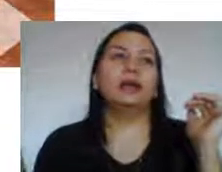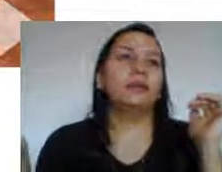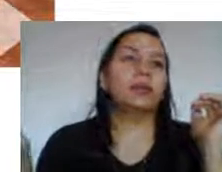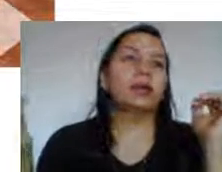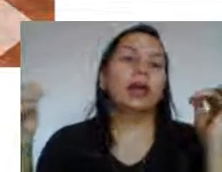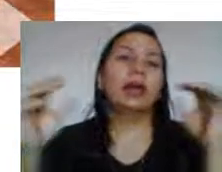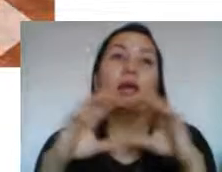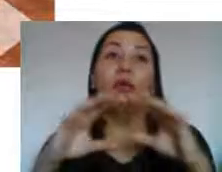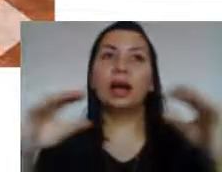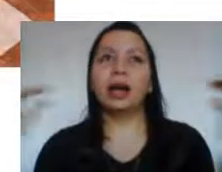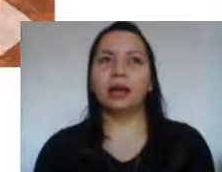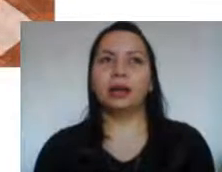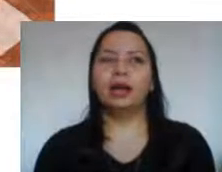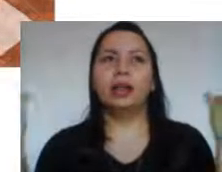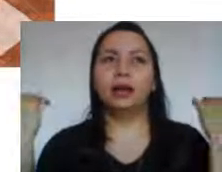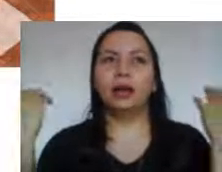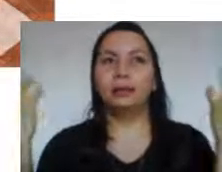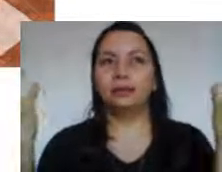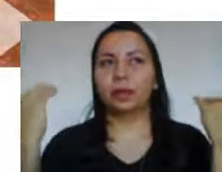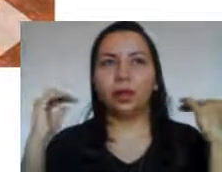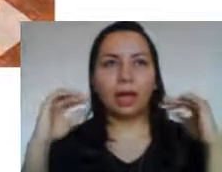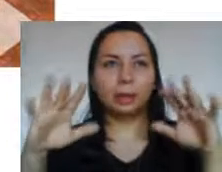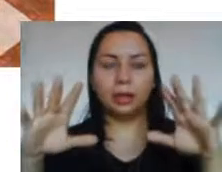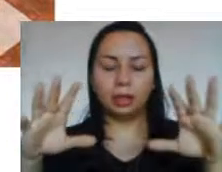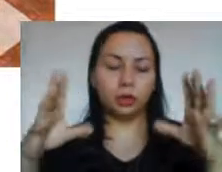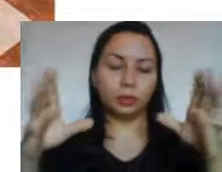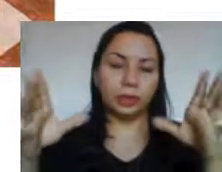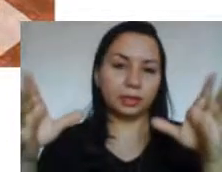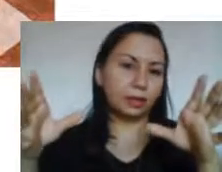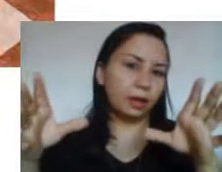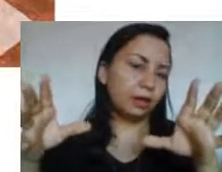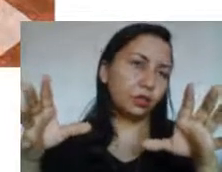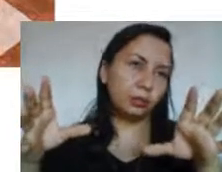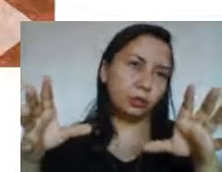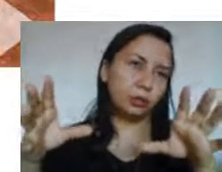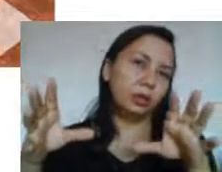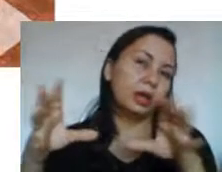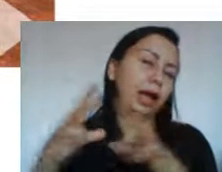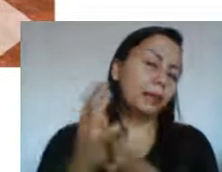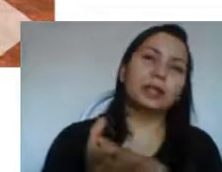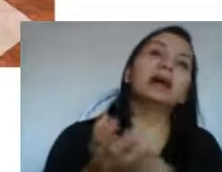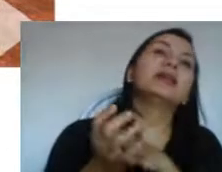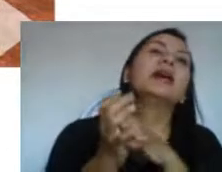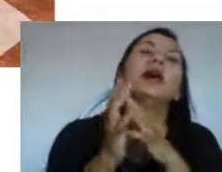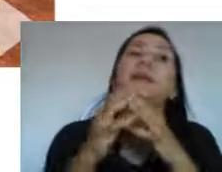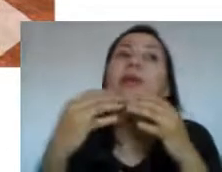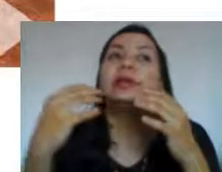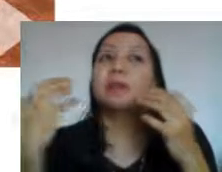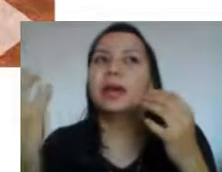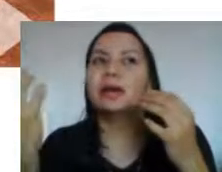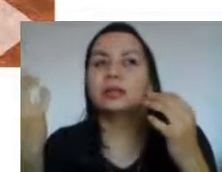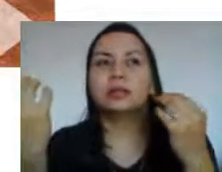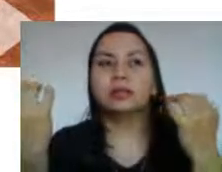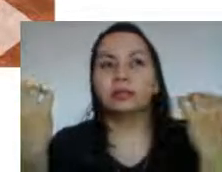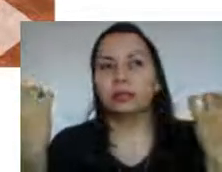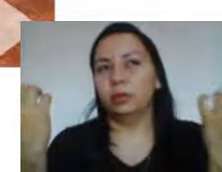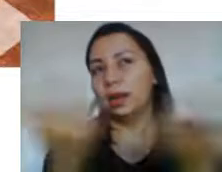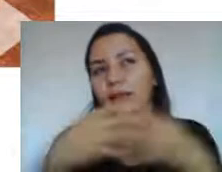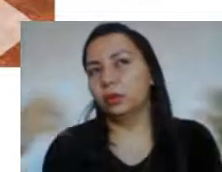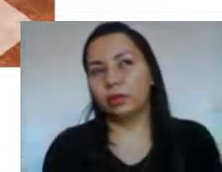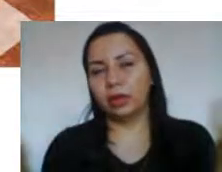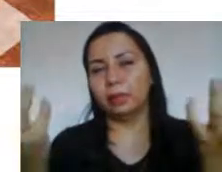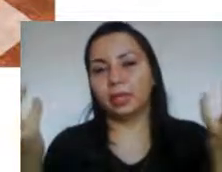se uma área ela começa a ser, digamos assim, habitada por espécies